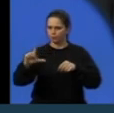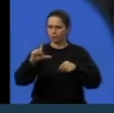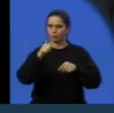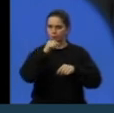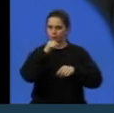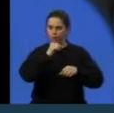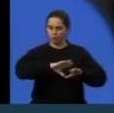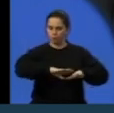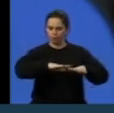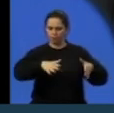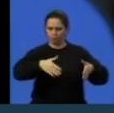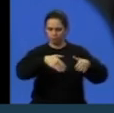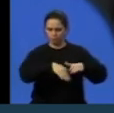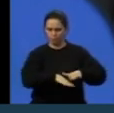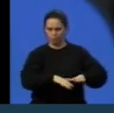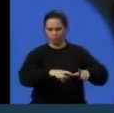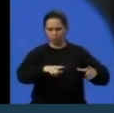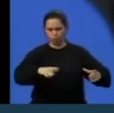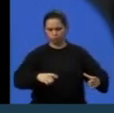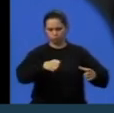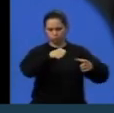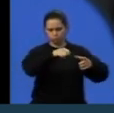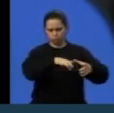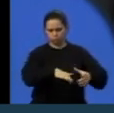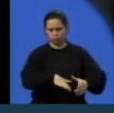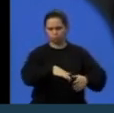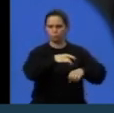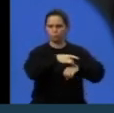salgada. E isso fez com que fosse